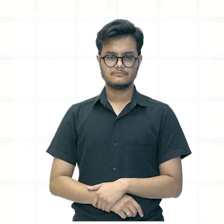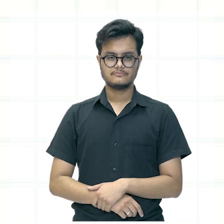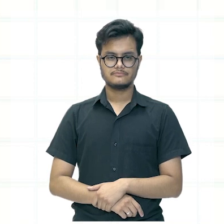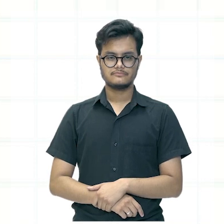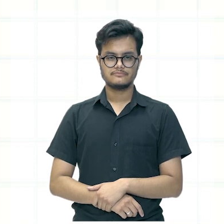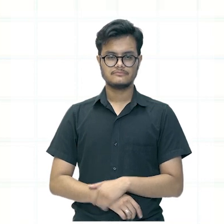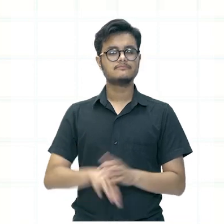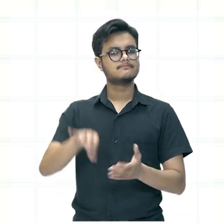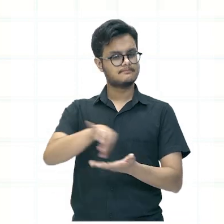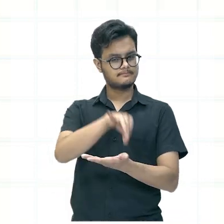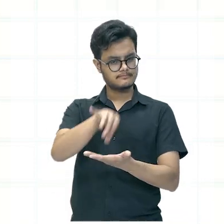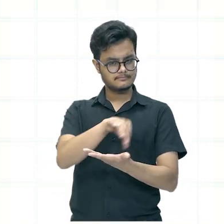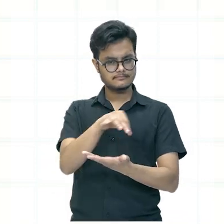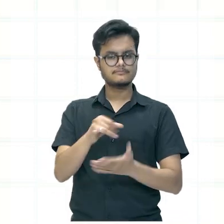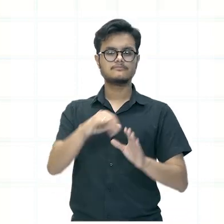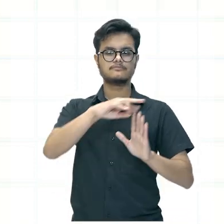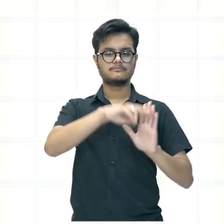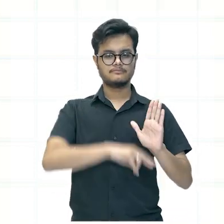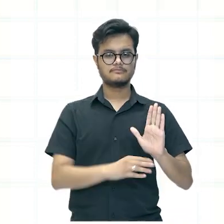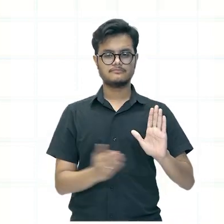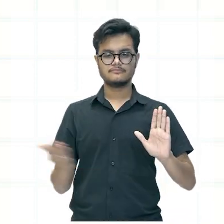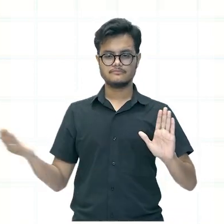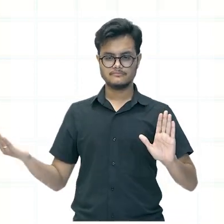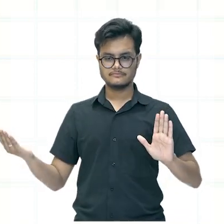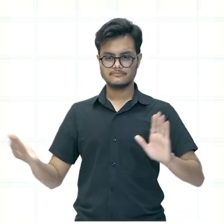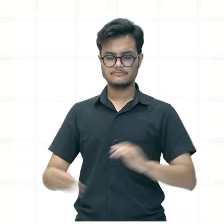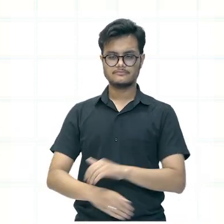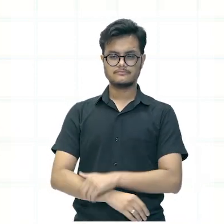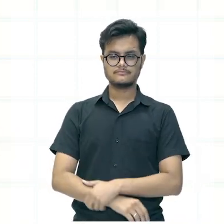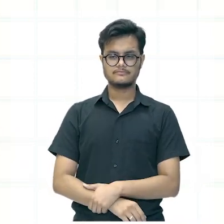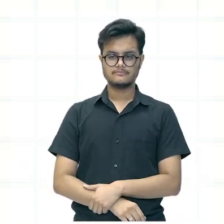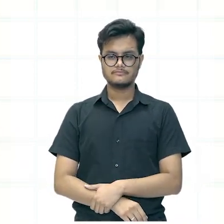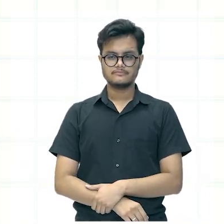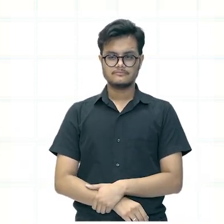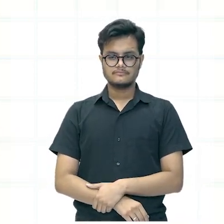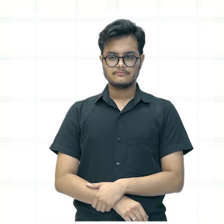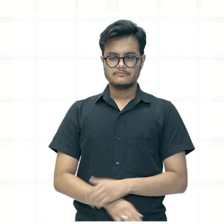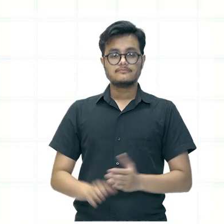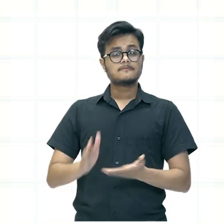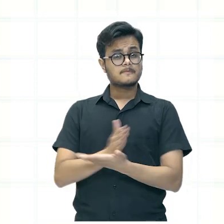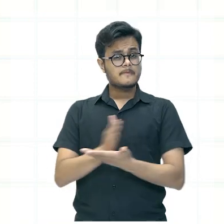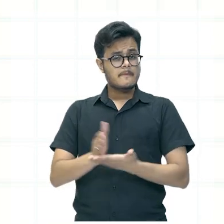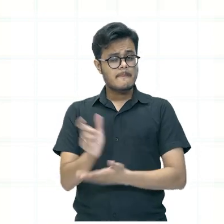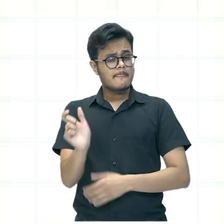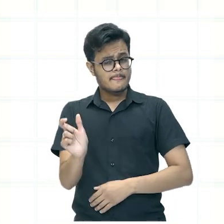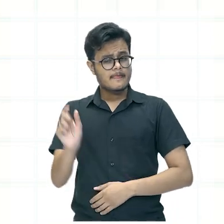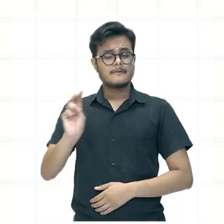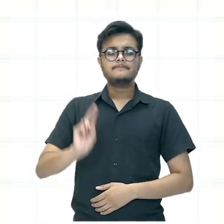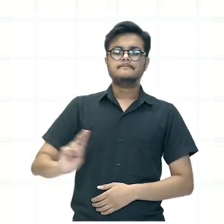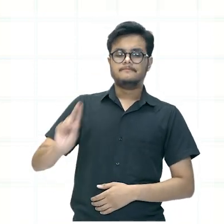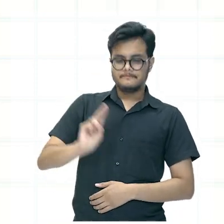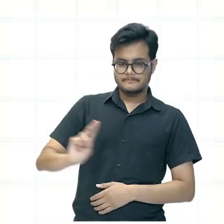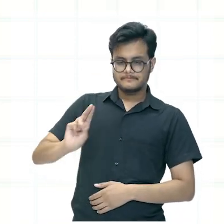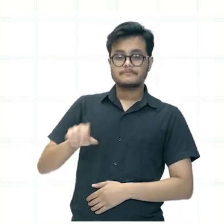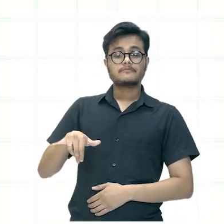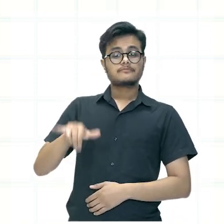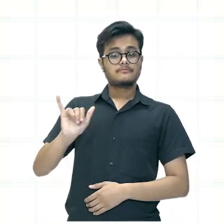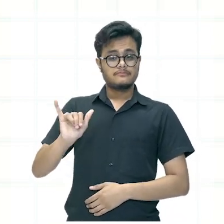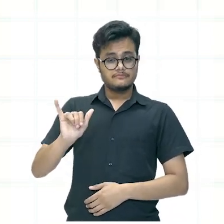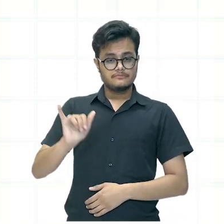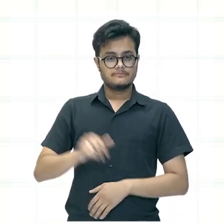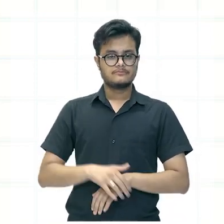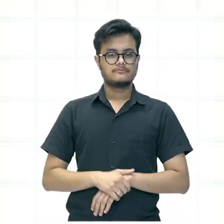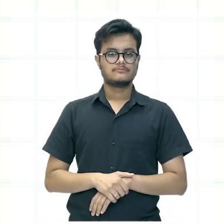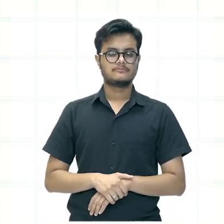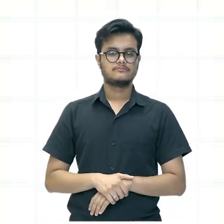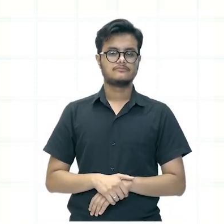Então, anote aí essa regrinha para vocês, tá? Então, as palavras que iniciam com som de Y, né? Esse Y aqui